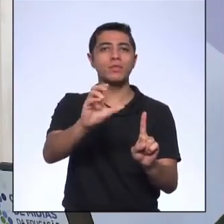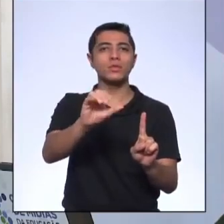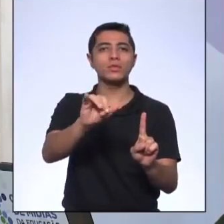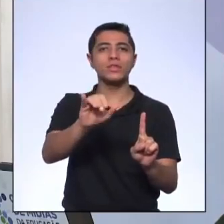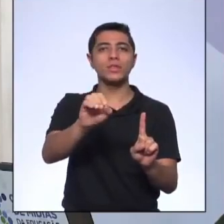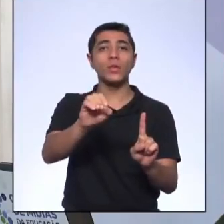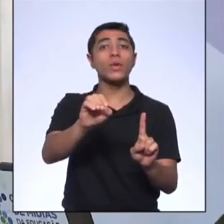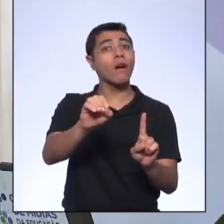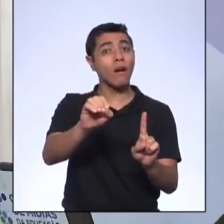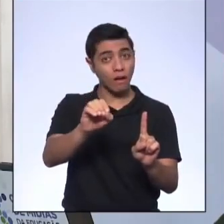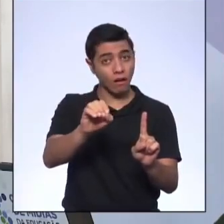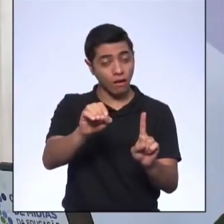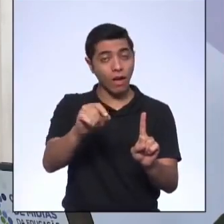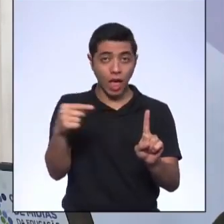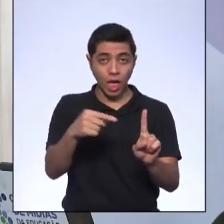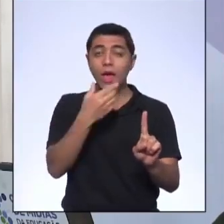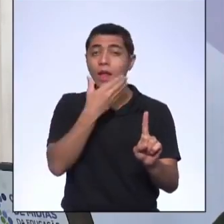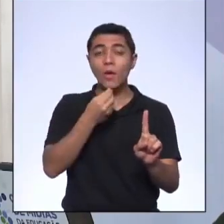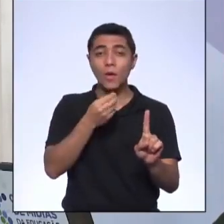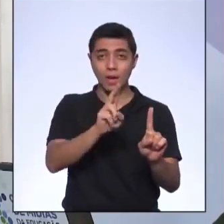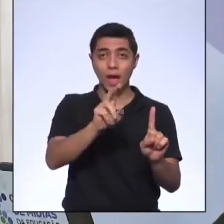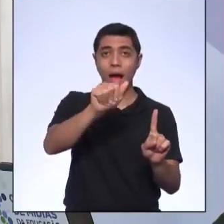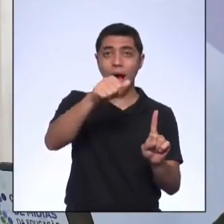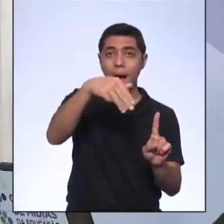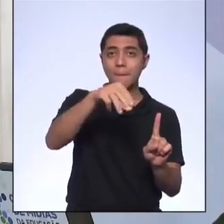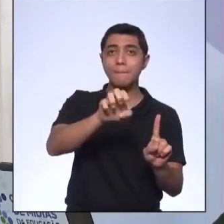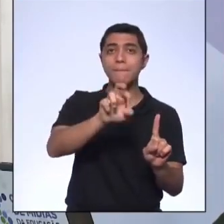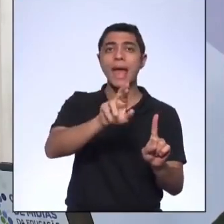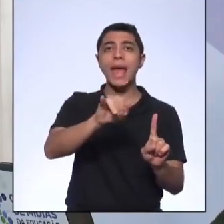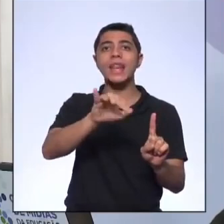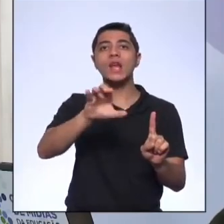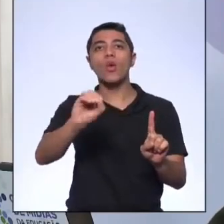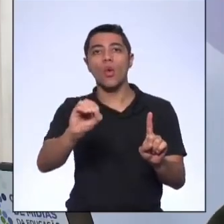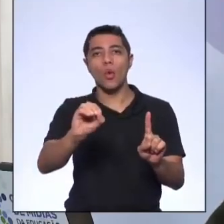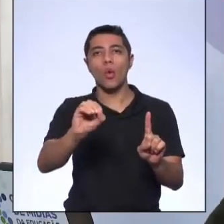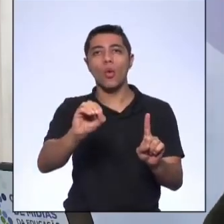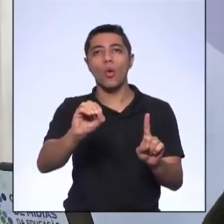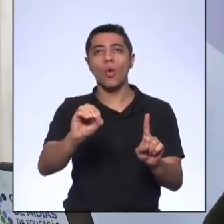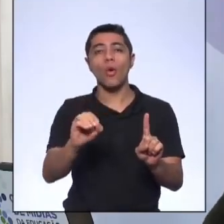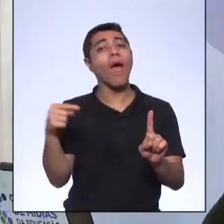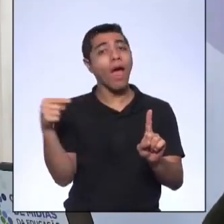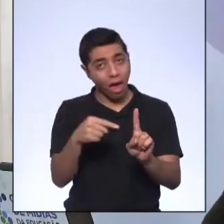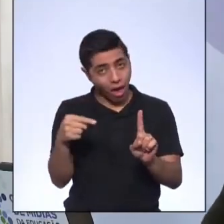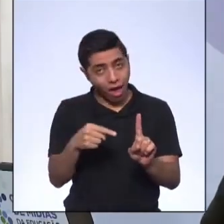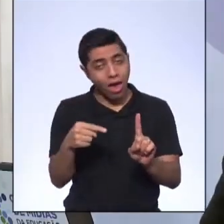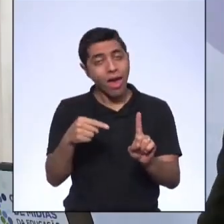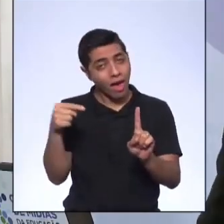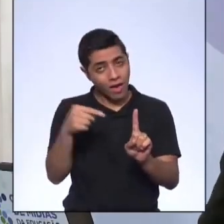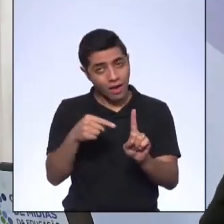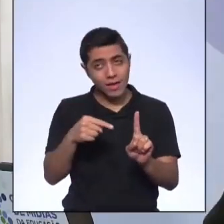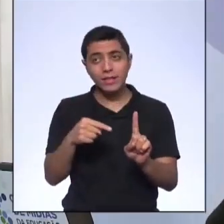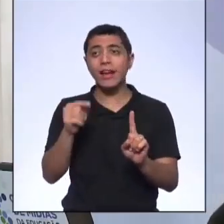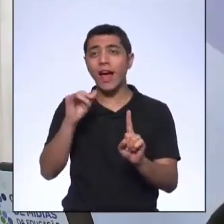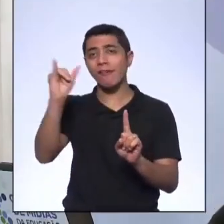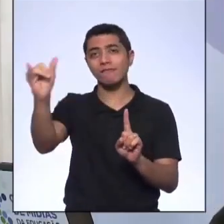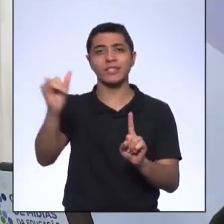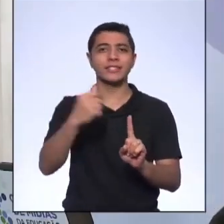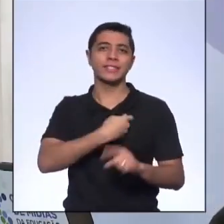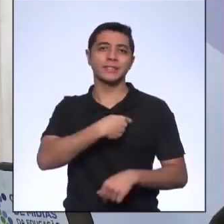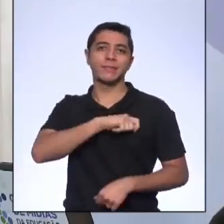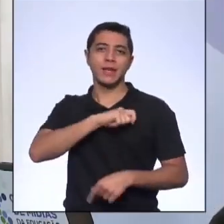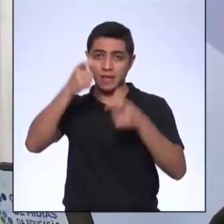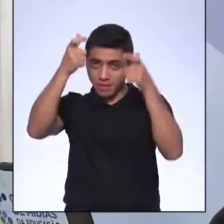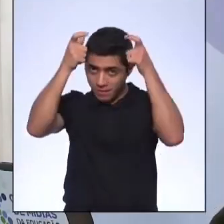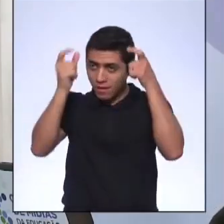aí, né? O Américo Vespúcio foi o cara que atestou para a coroa espanhola, de que se tratava de um